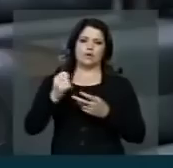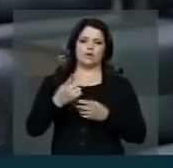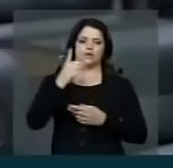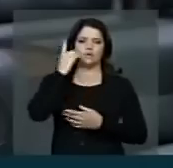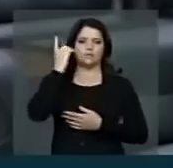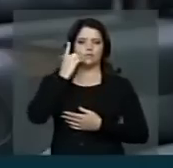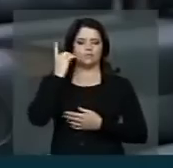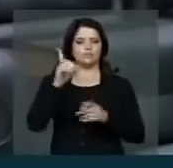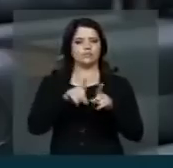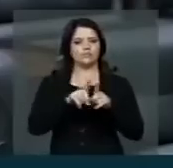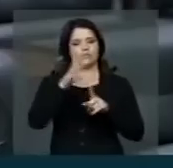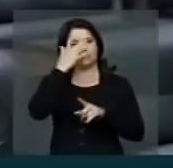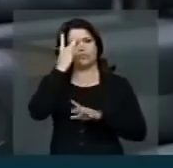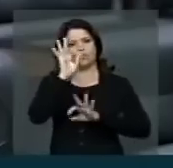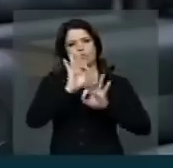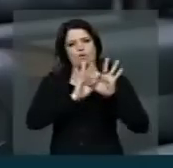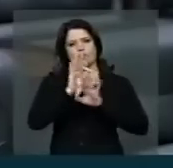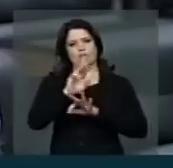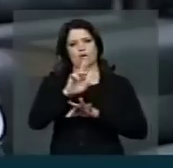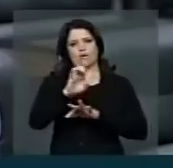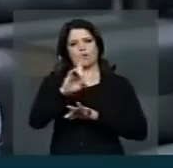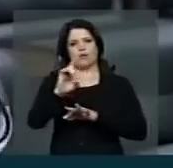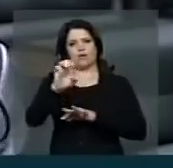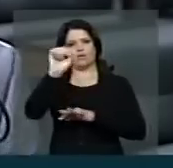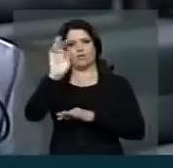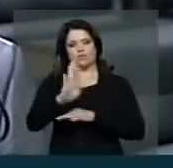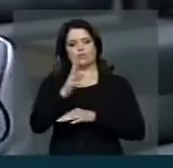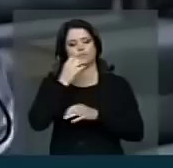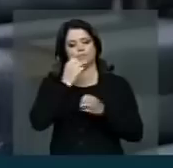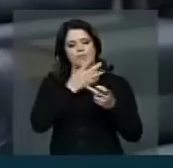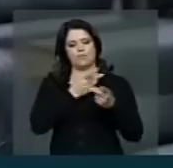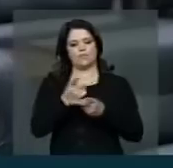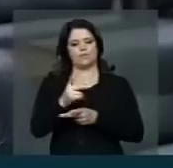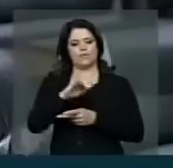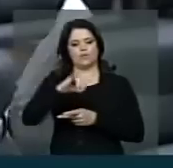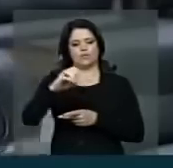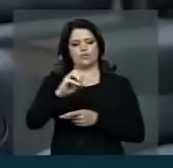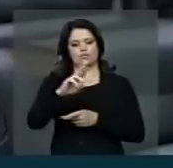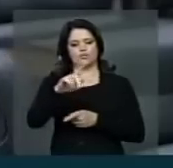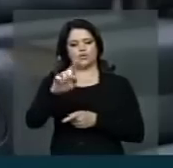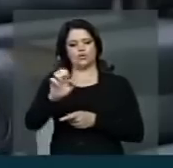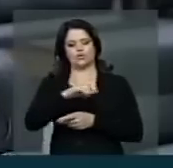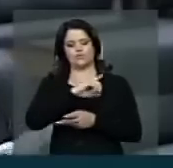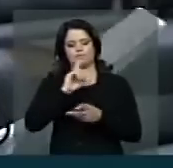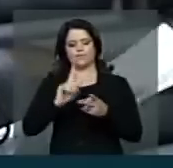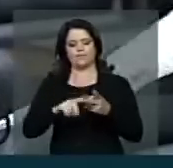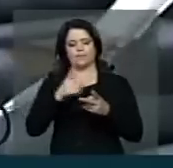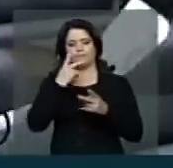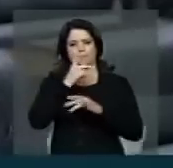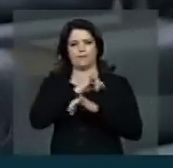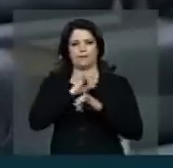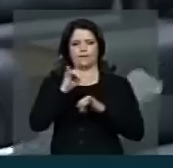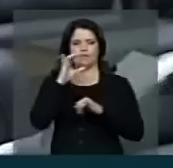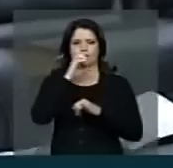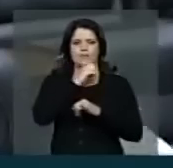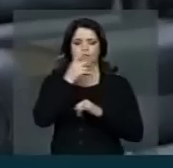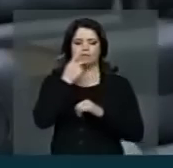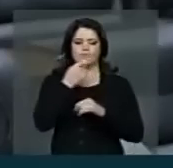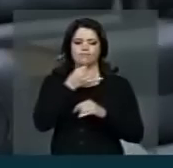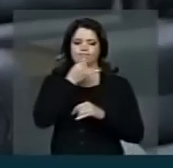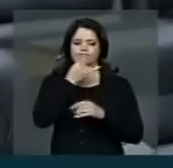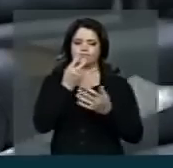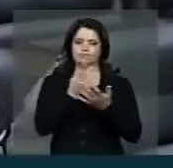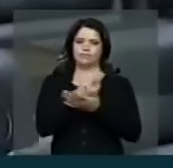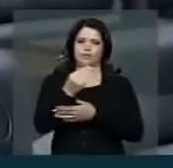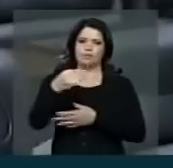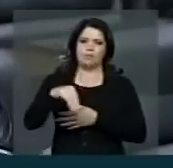ex-parlamentar e é um dos organizadores da rede no Brasil. Seja bem-vindo, companheiro Jorge. E segundo, quero registrar rapidamente que, infelizmente, no